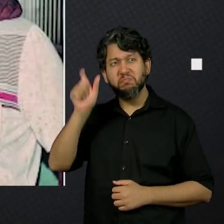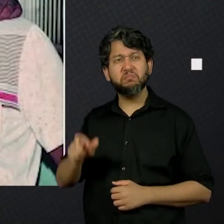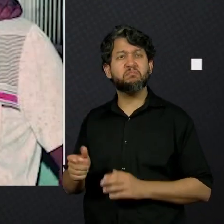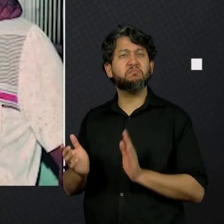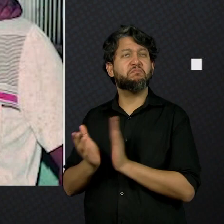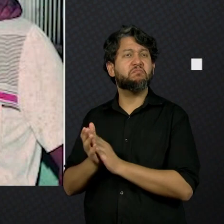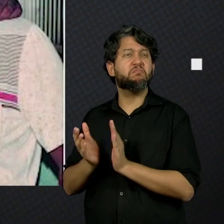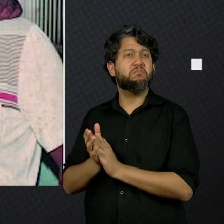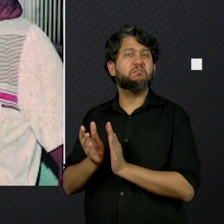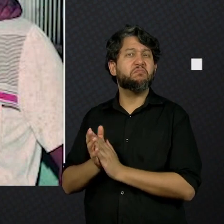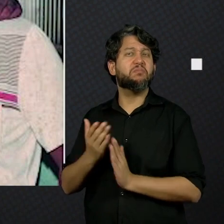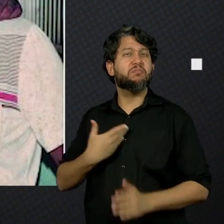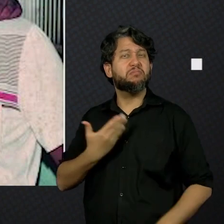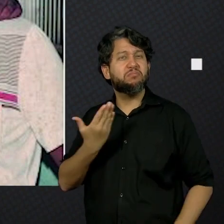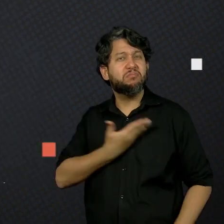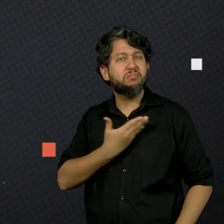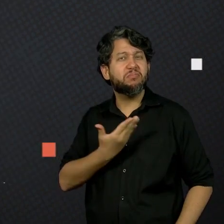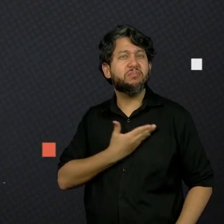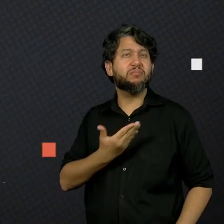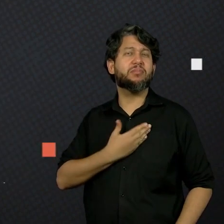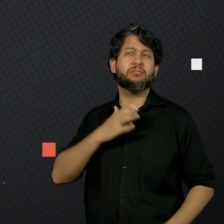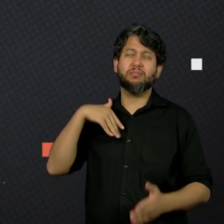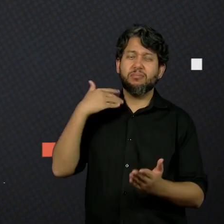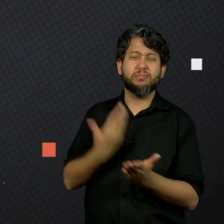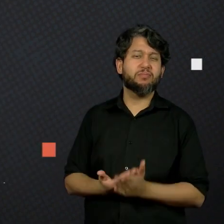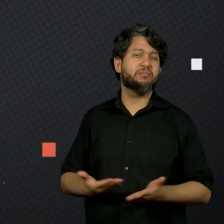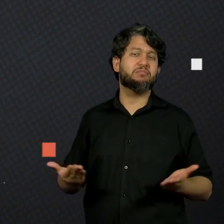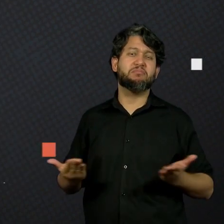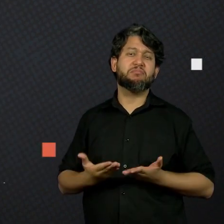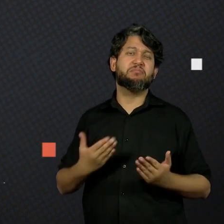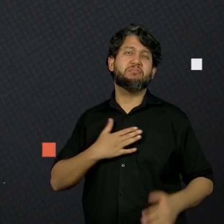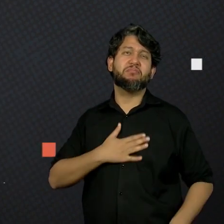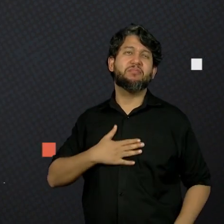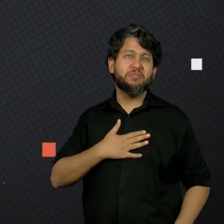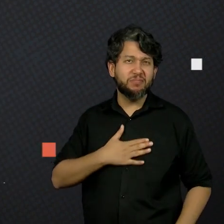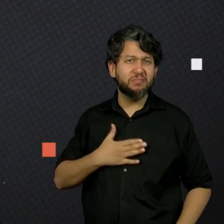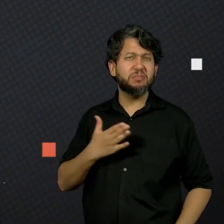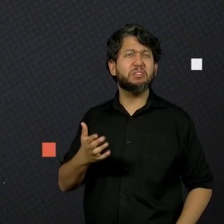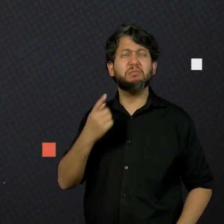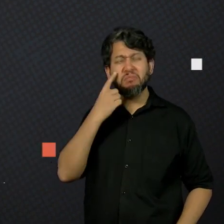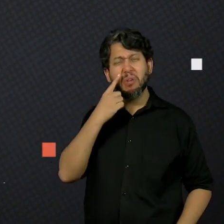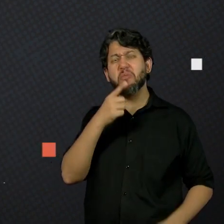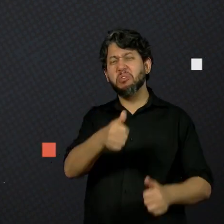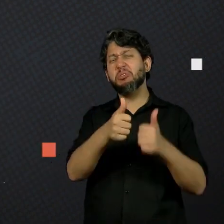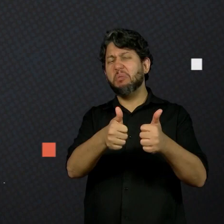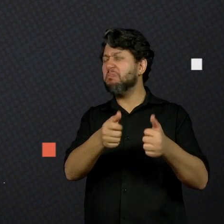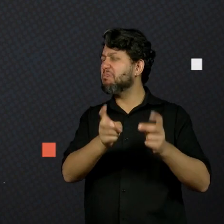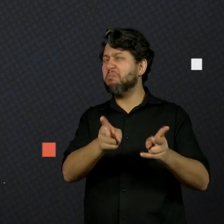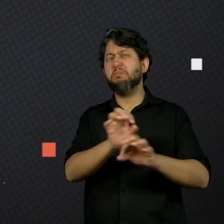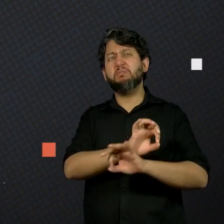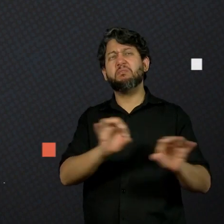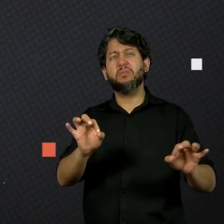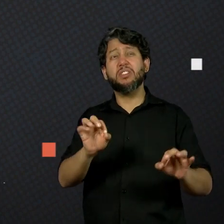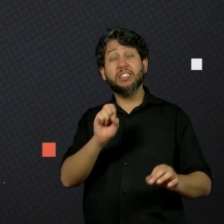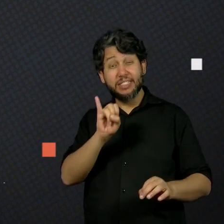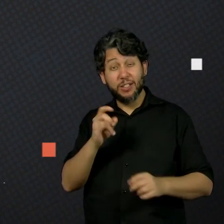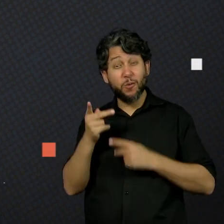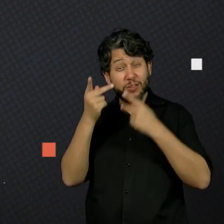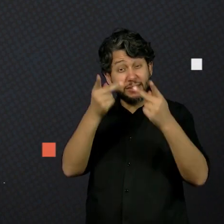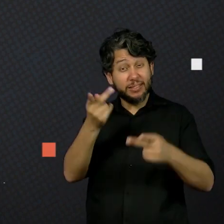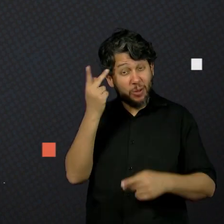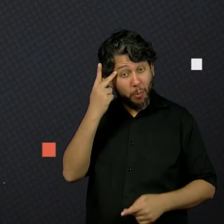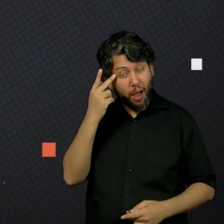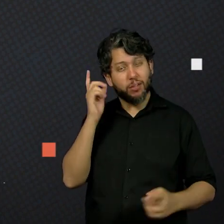amigo, e até hoje ainda é. Tenho muito saudade de você, Moisés. Quando eu for a São Paulo, eu quero te ver.